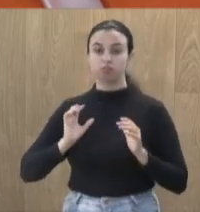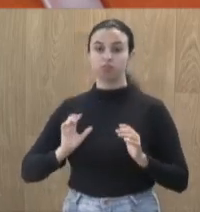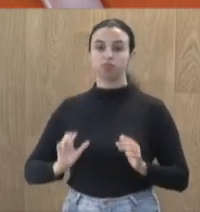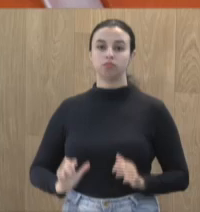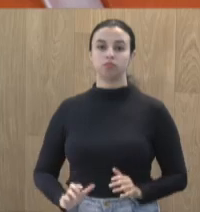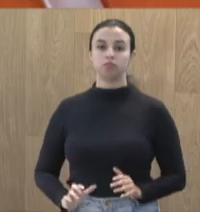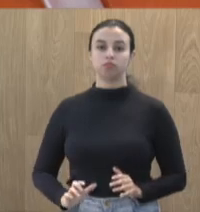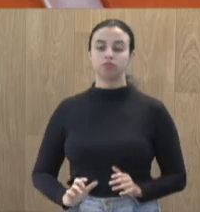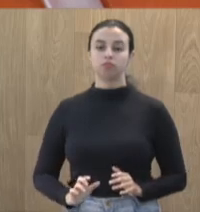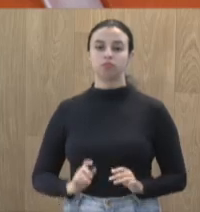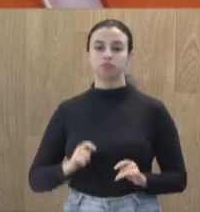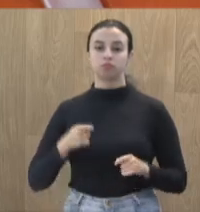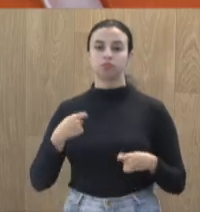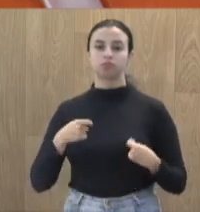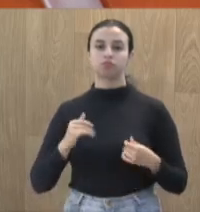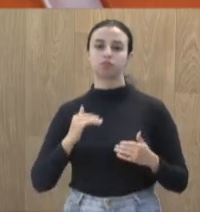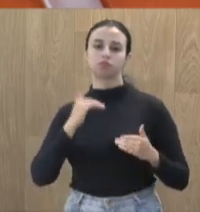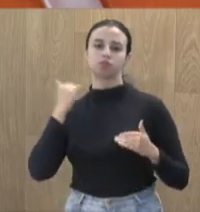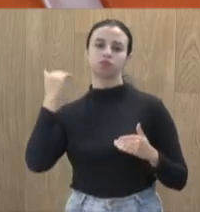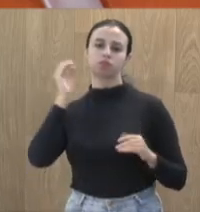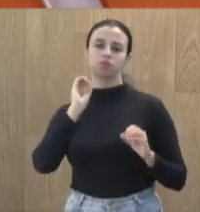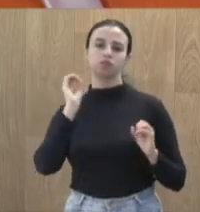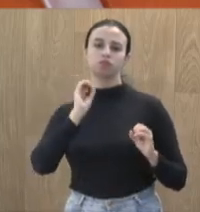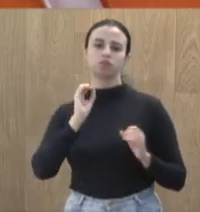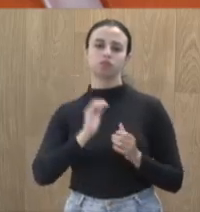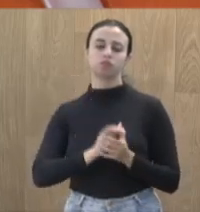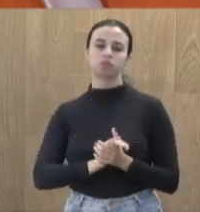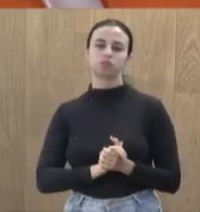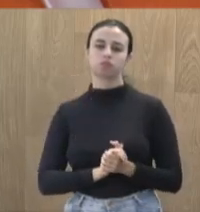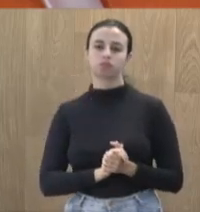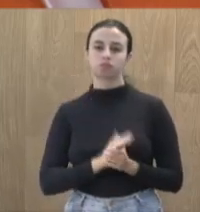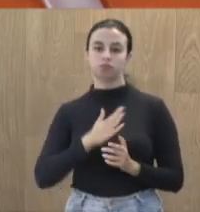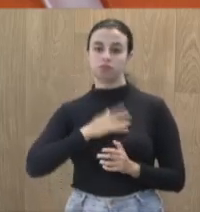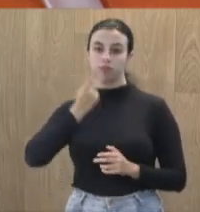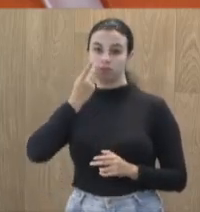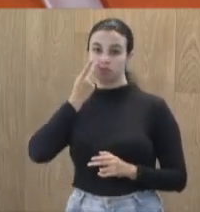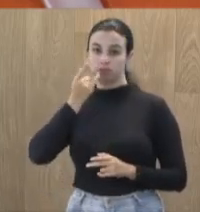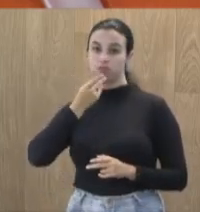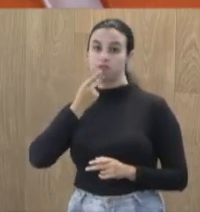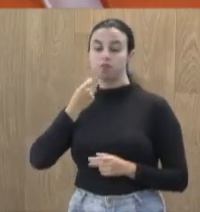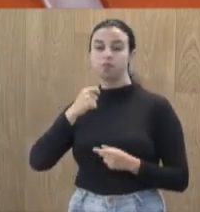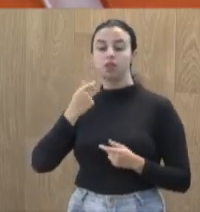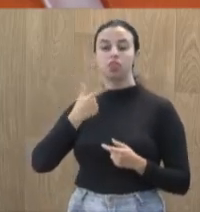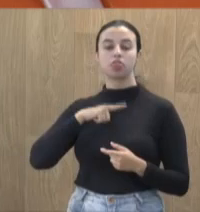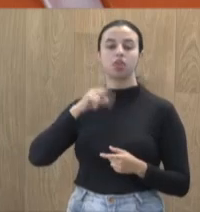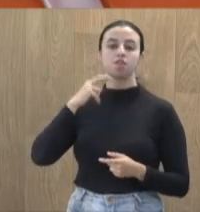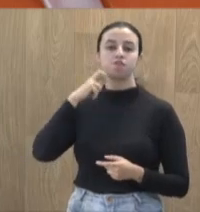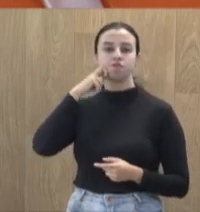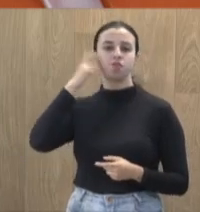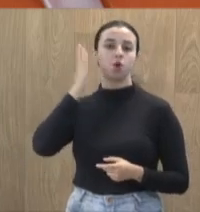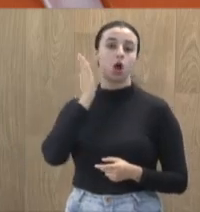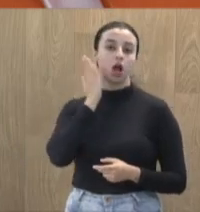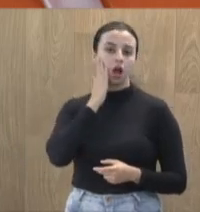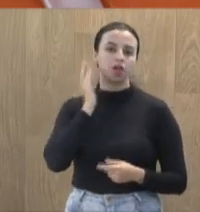homem. E meu pai falar, ó, ter vergonha na cara.